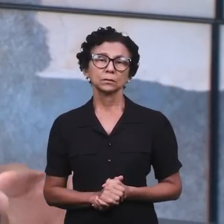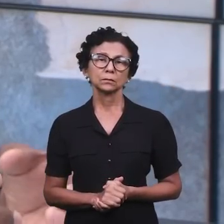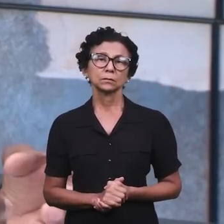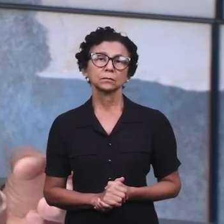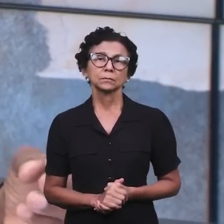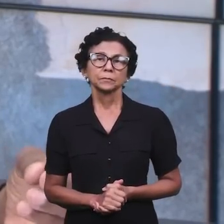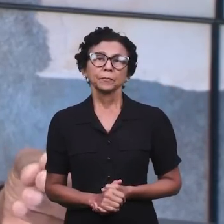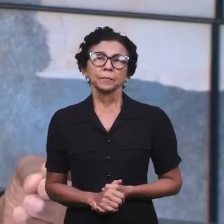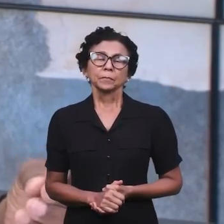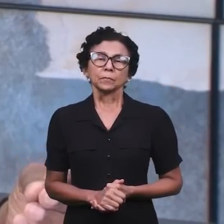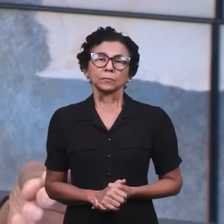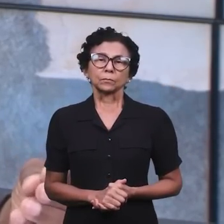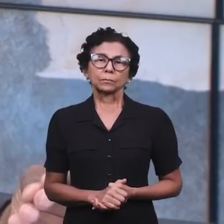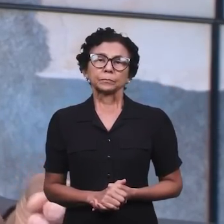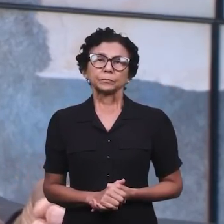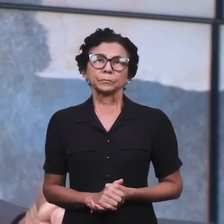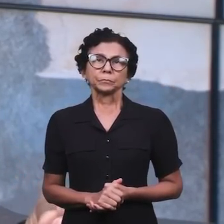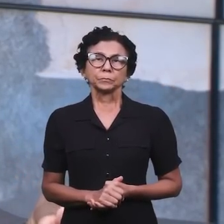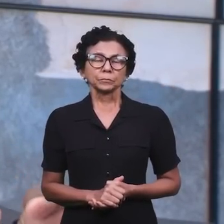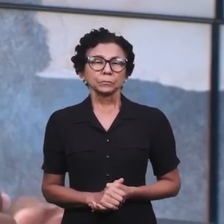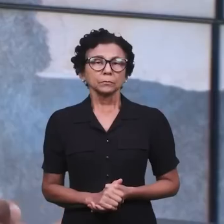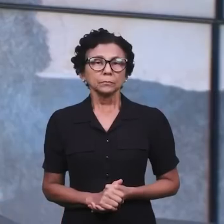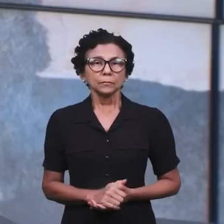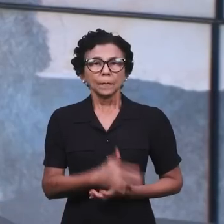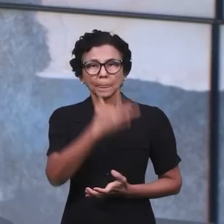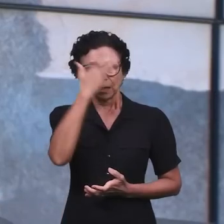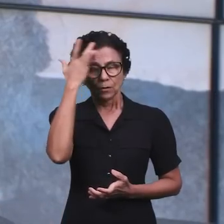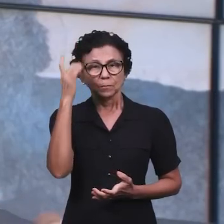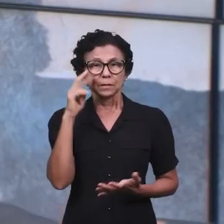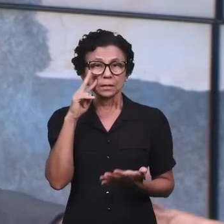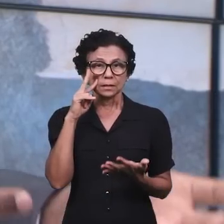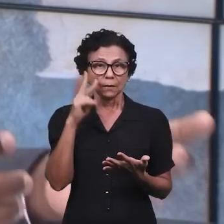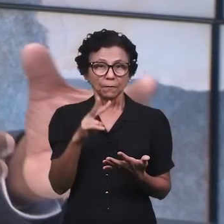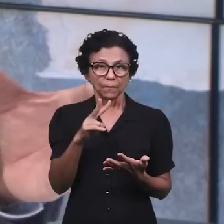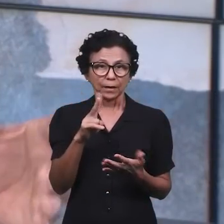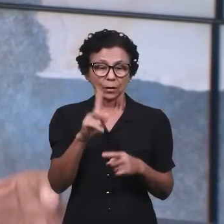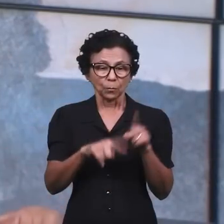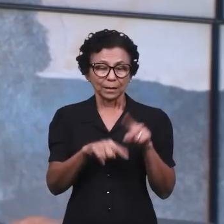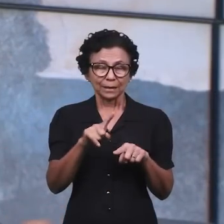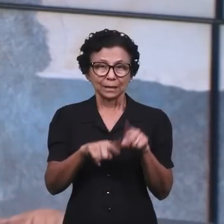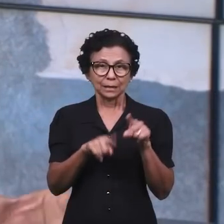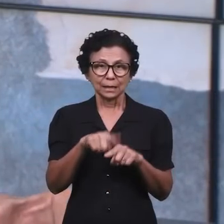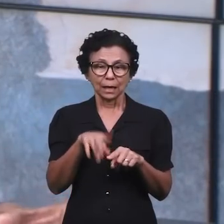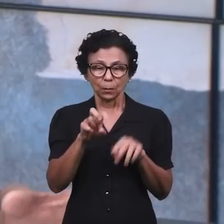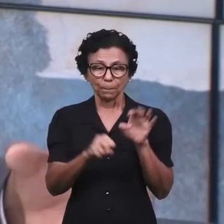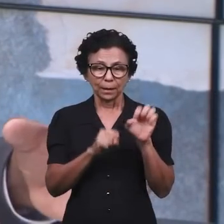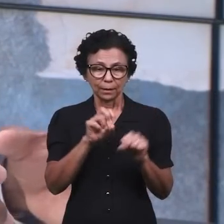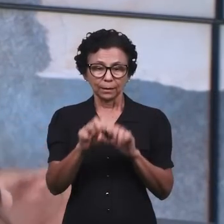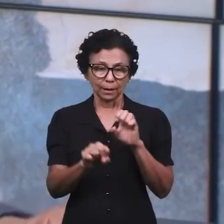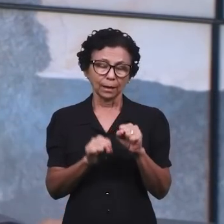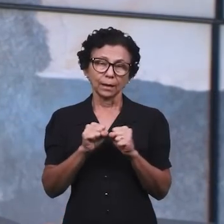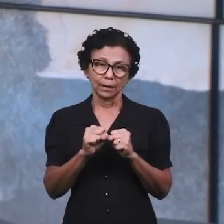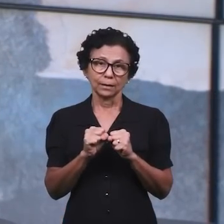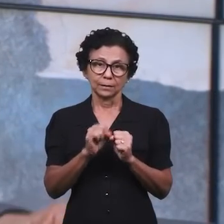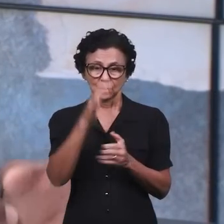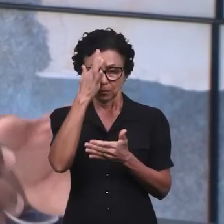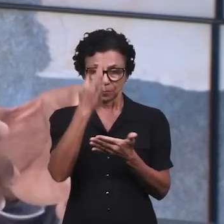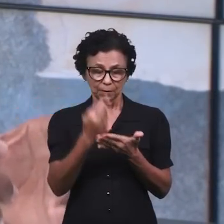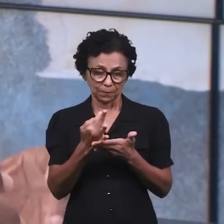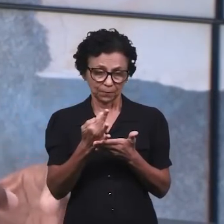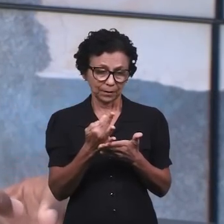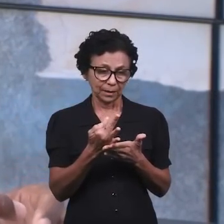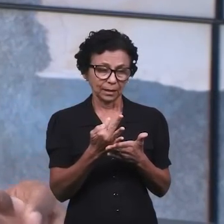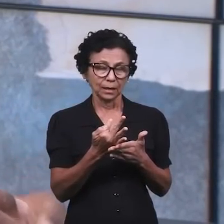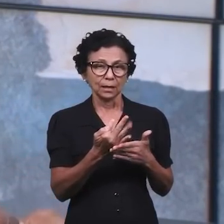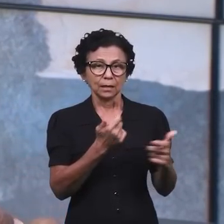porque a pessoa ela precisa ter um material, a fé no material, a fé que emerge do homem, a fé para as coisas dessa vida. E essa